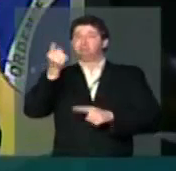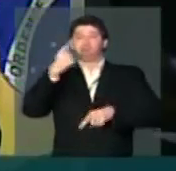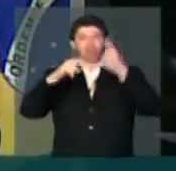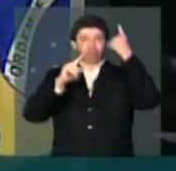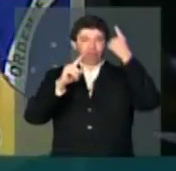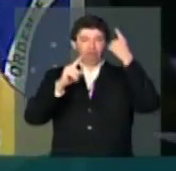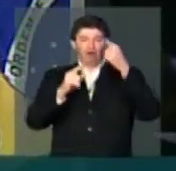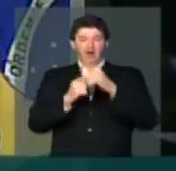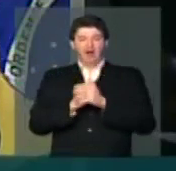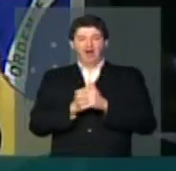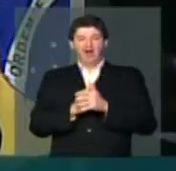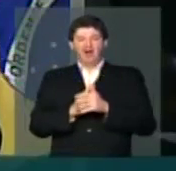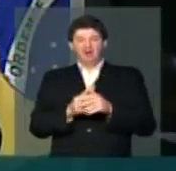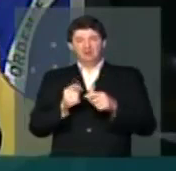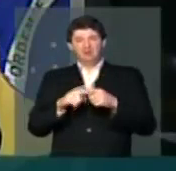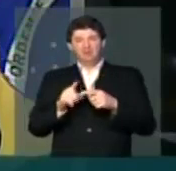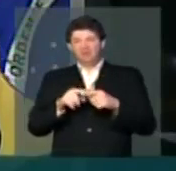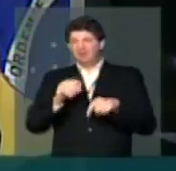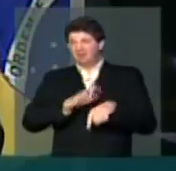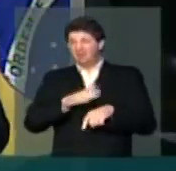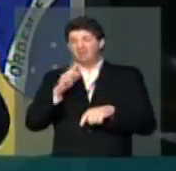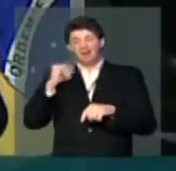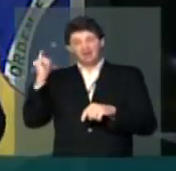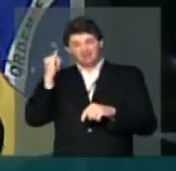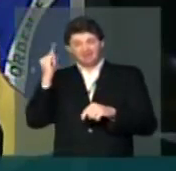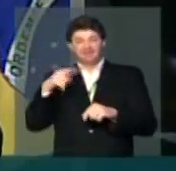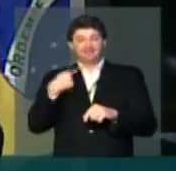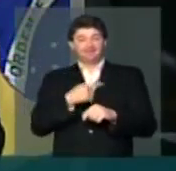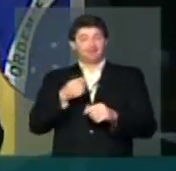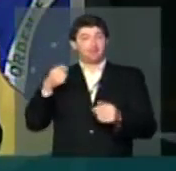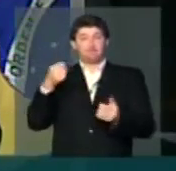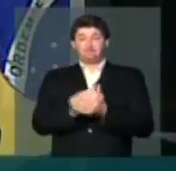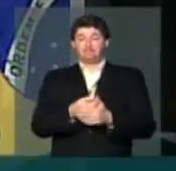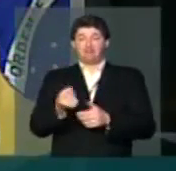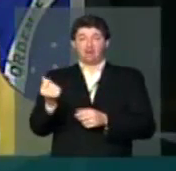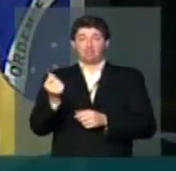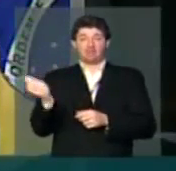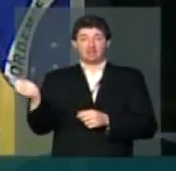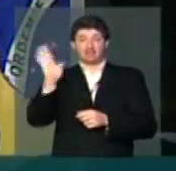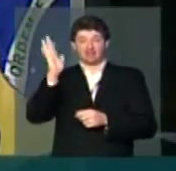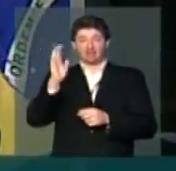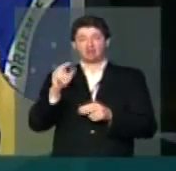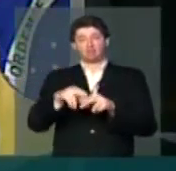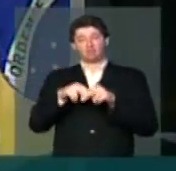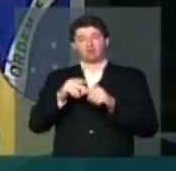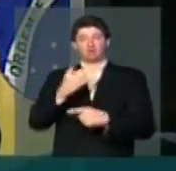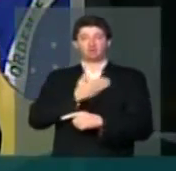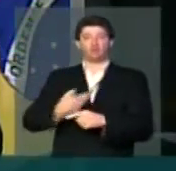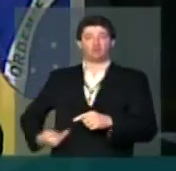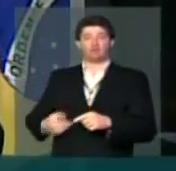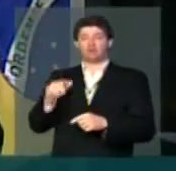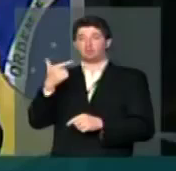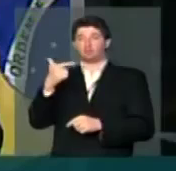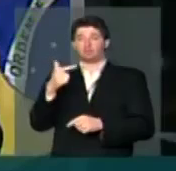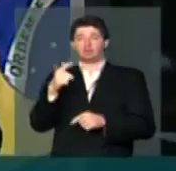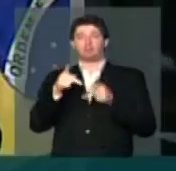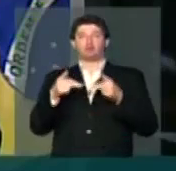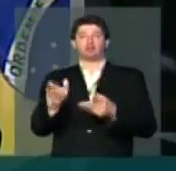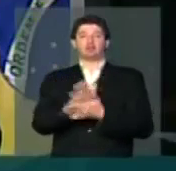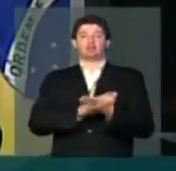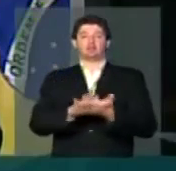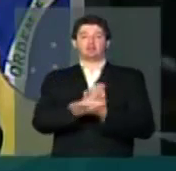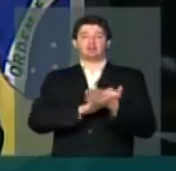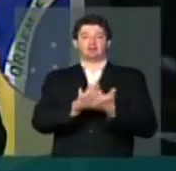vencido. A questão que parece cada vez mais crucial é que pagamos o alto preço por um governo sem projeto. Não há